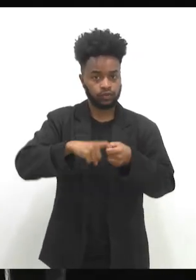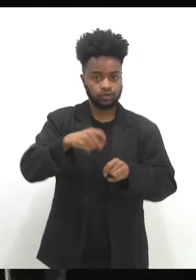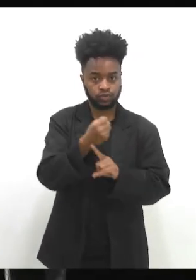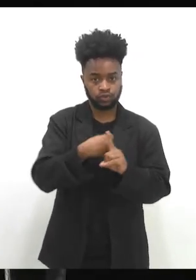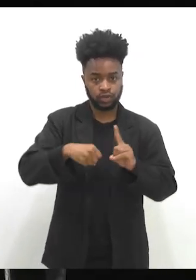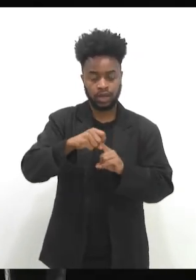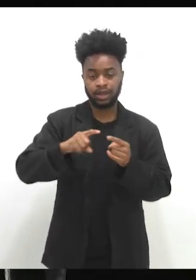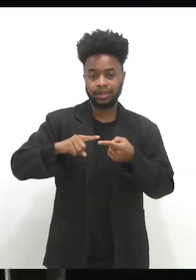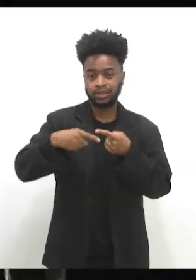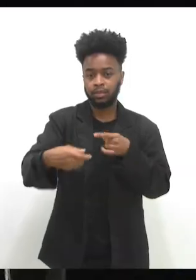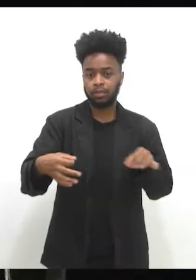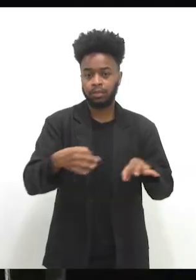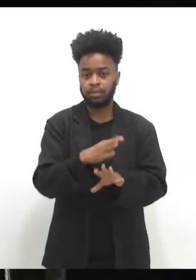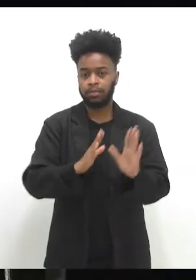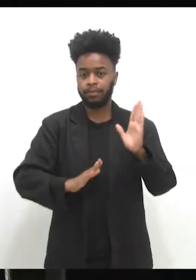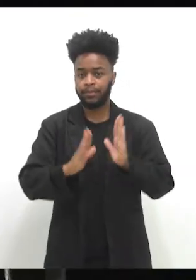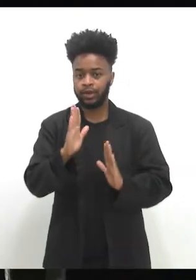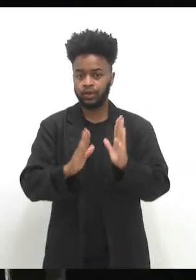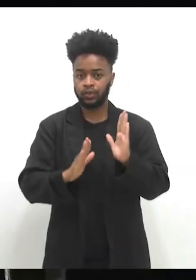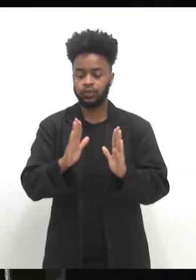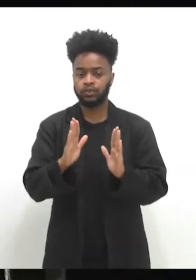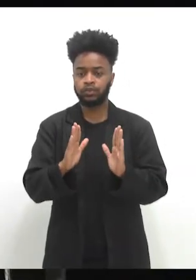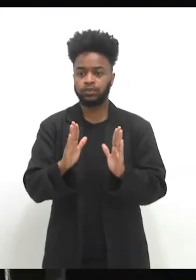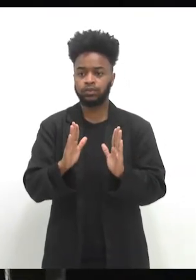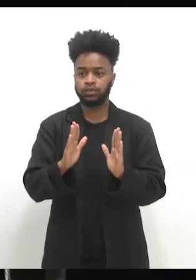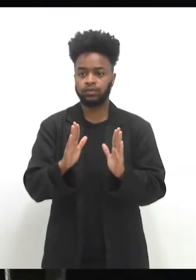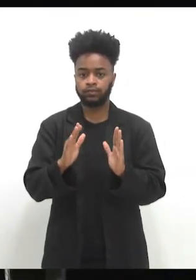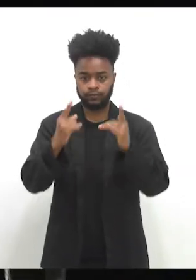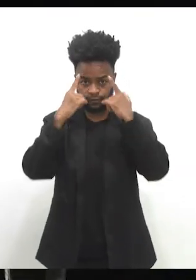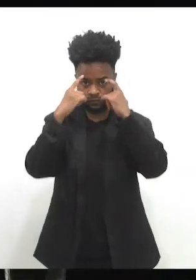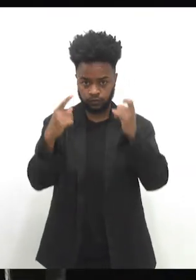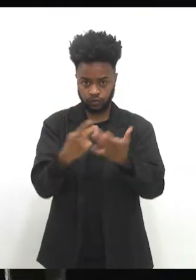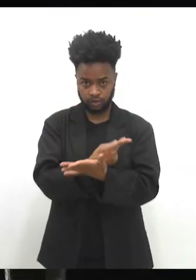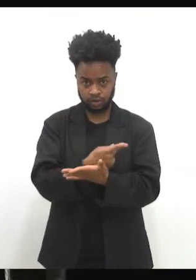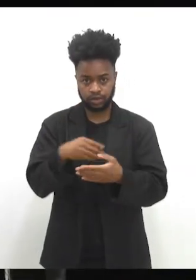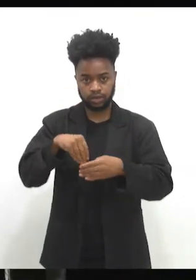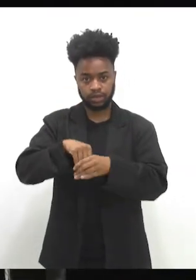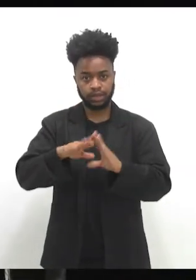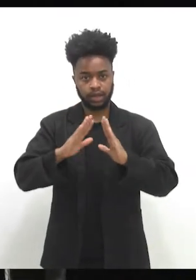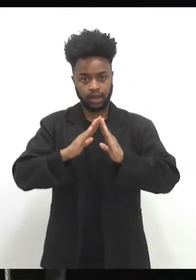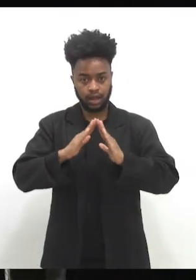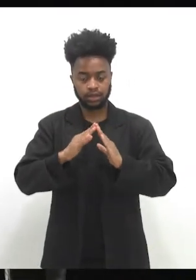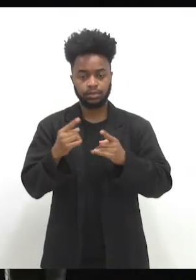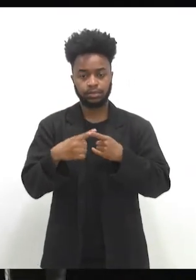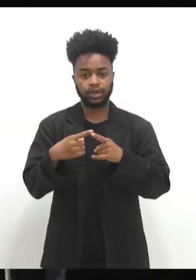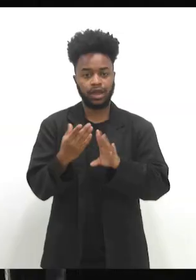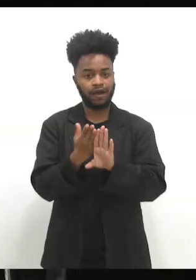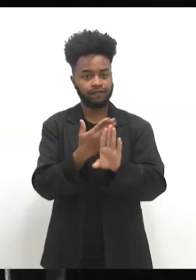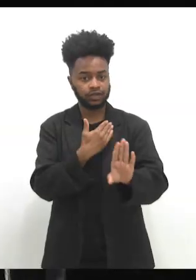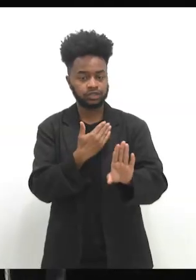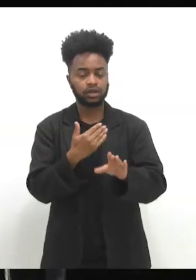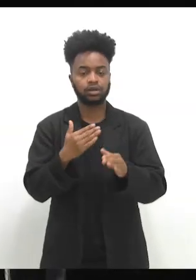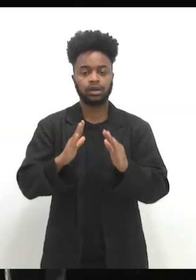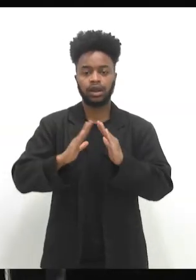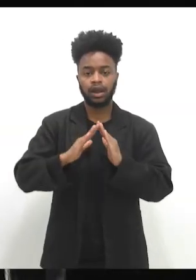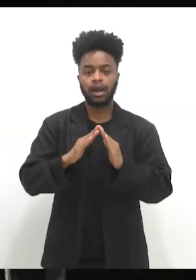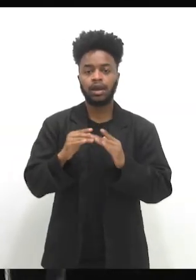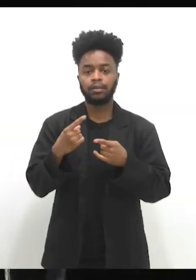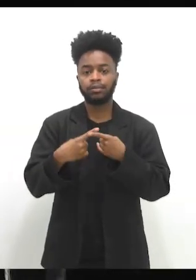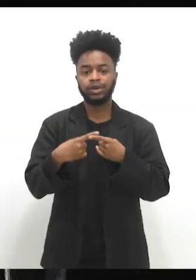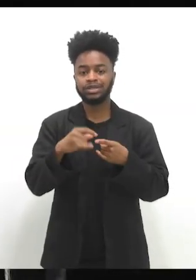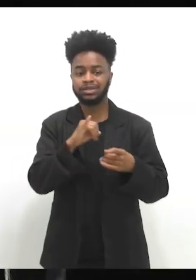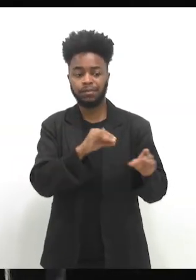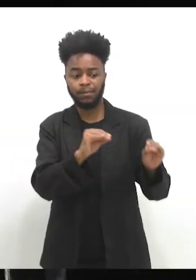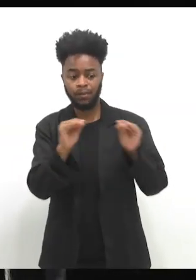da sociedade após passar por um período de violência dentro de casa, né, de ser afastado do seu lar, quando